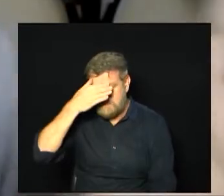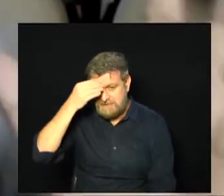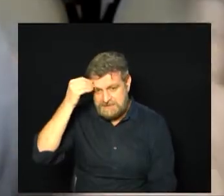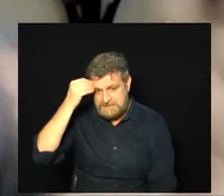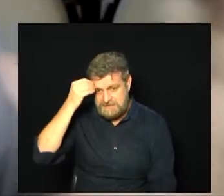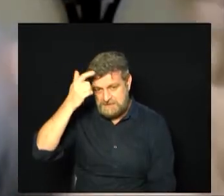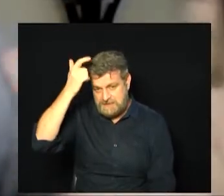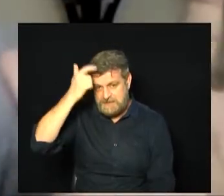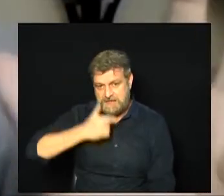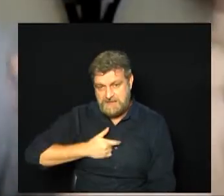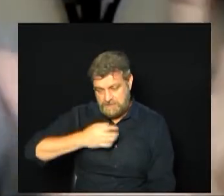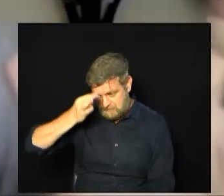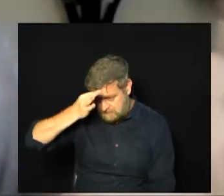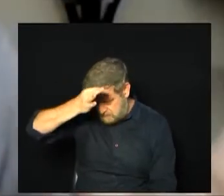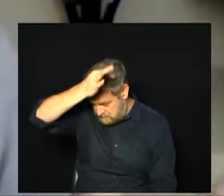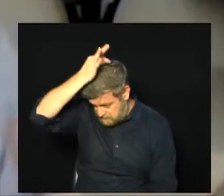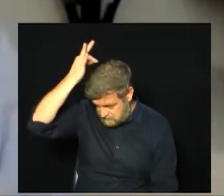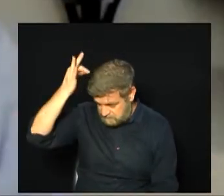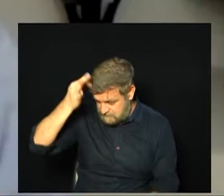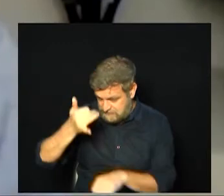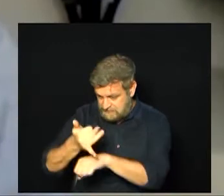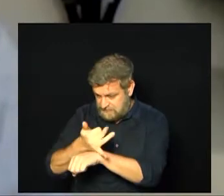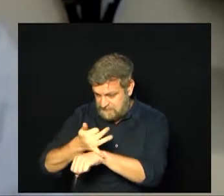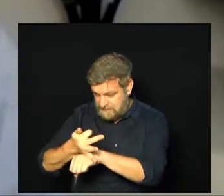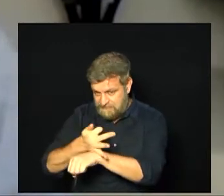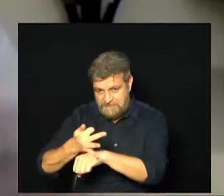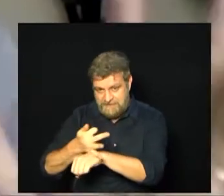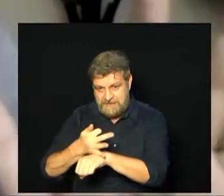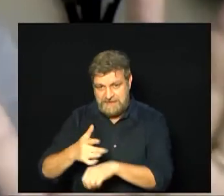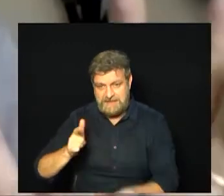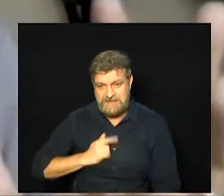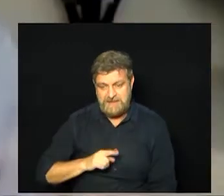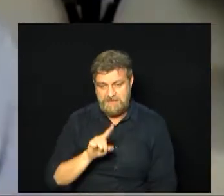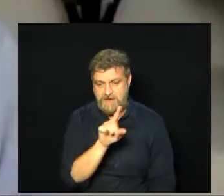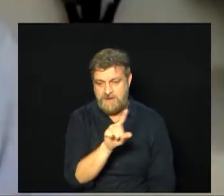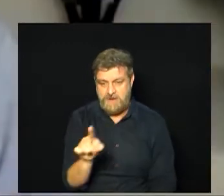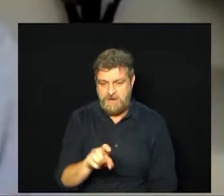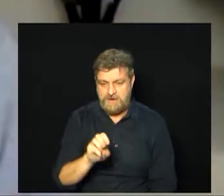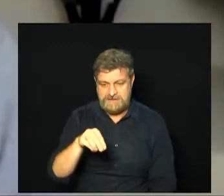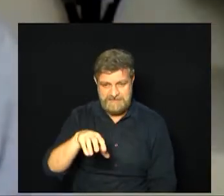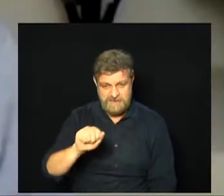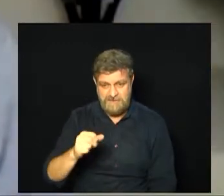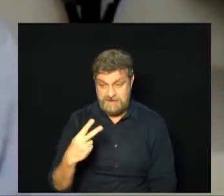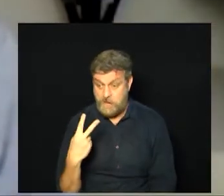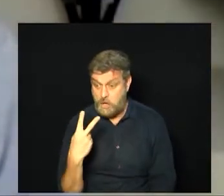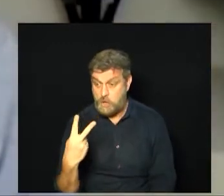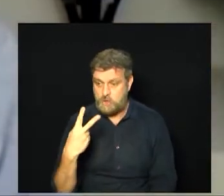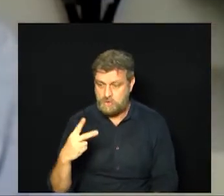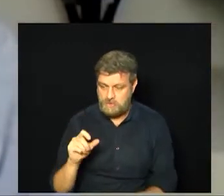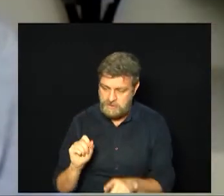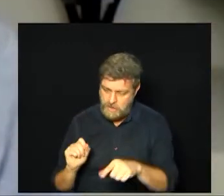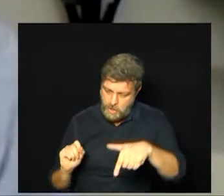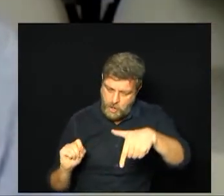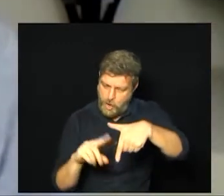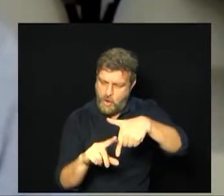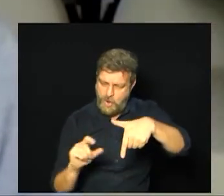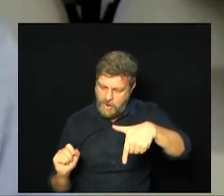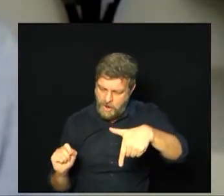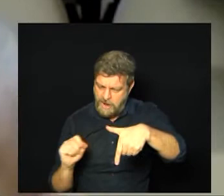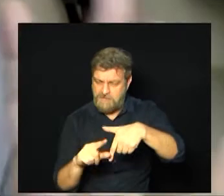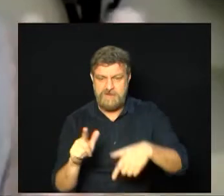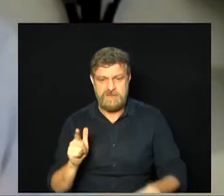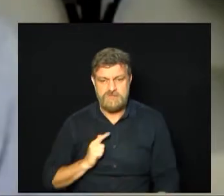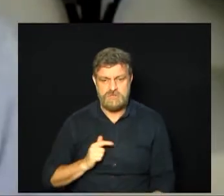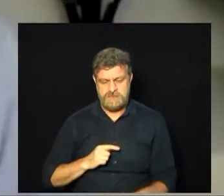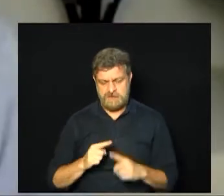estava no Espírito Santo de férias e o Zenon fez 2 golaços no Maracanã. O time do Vasco era muito bom, tinha Roberto Dinamite,